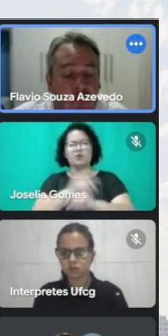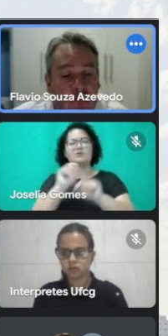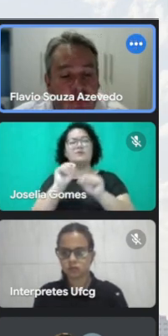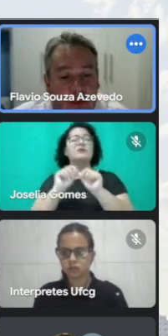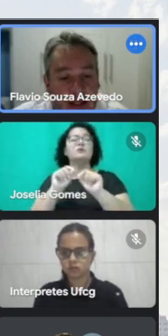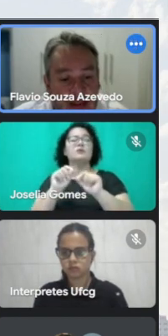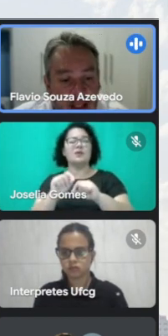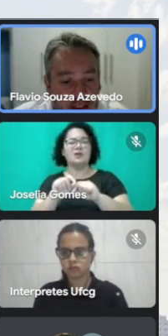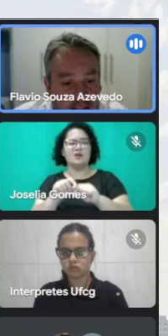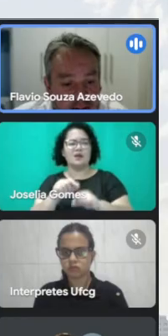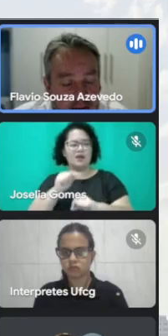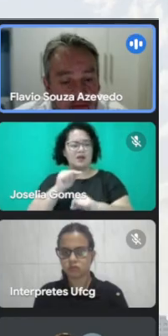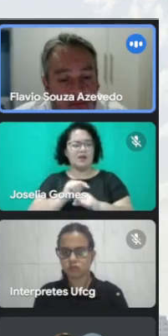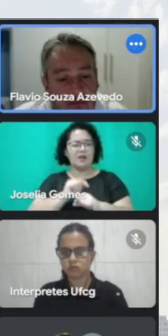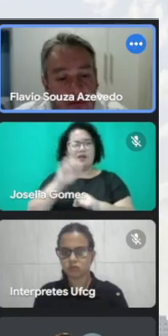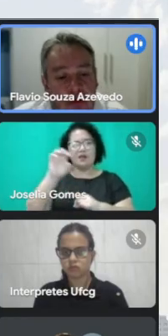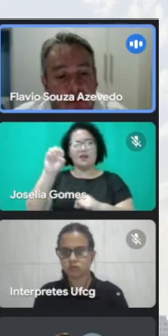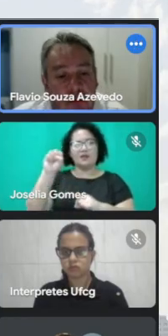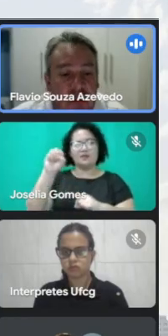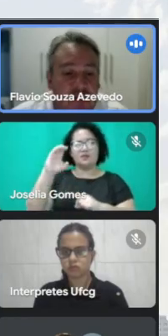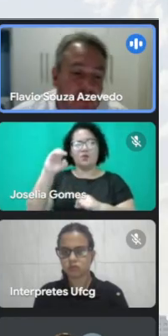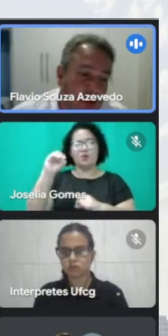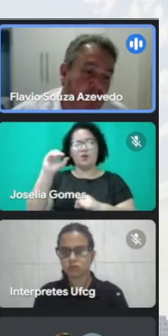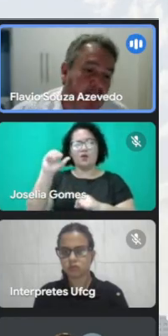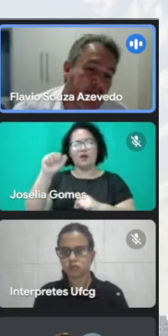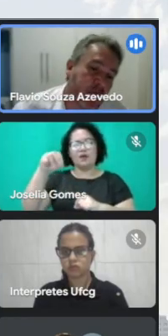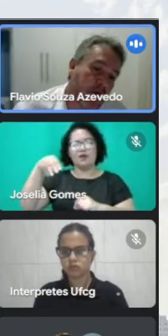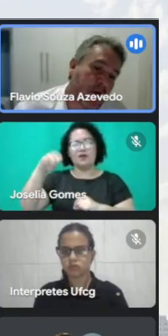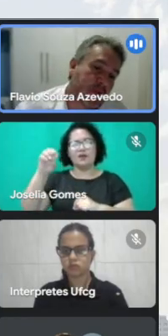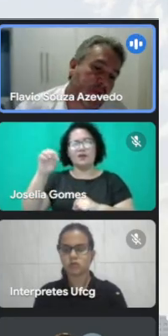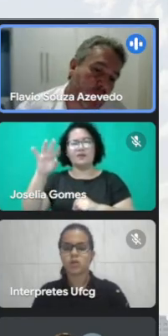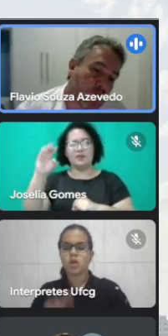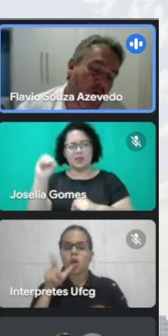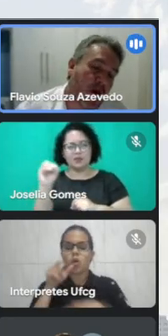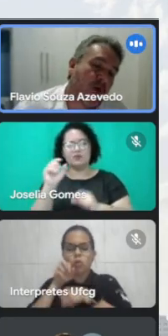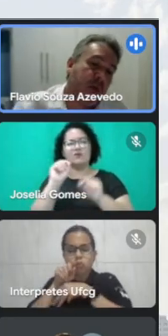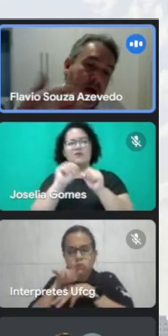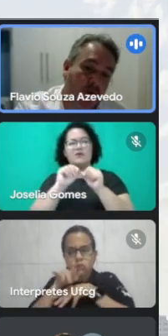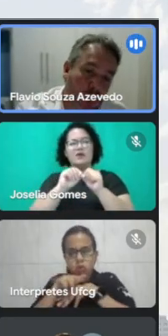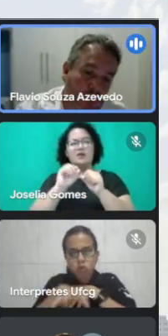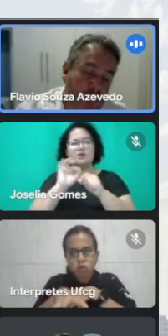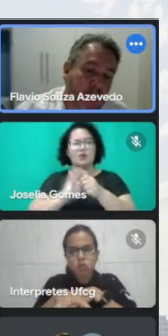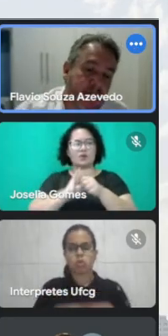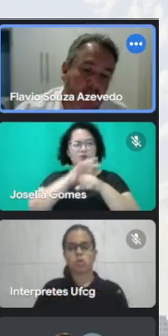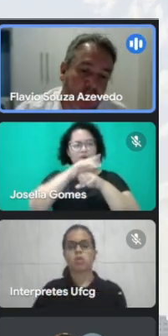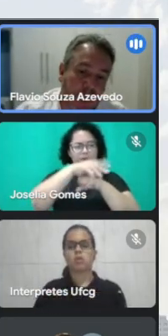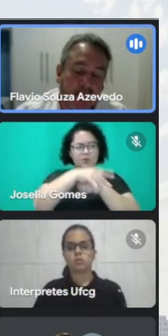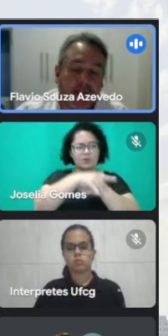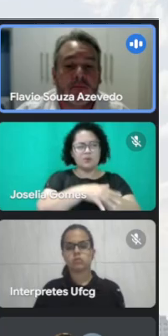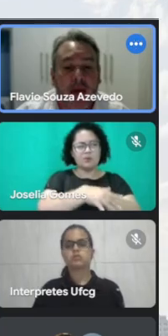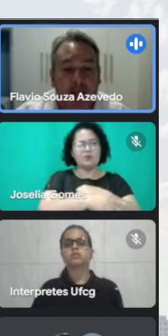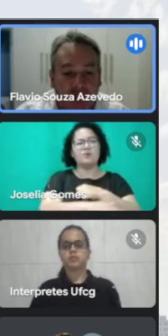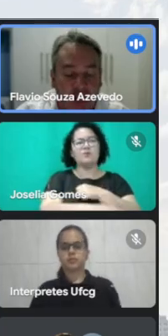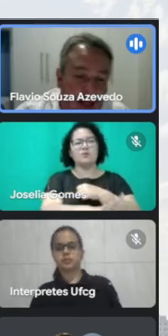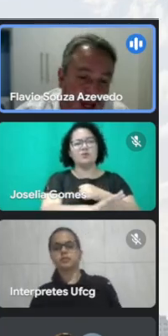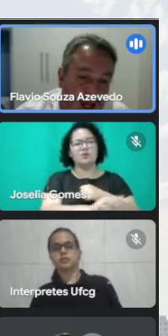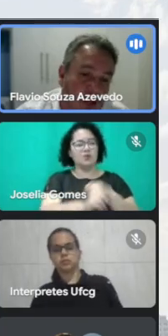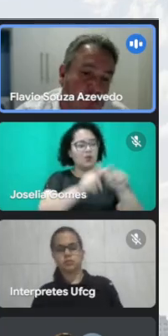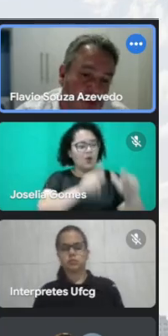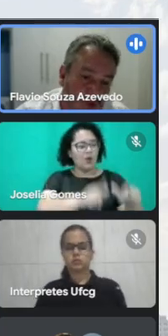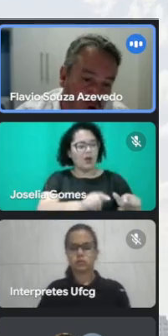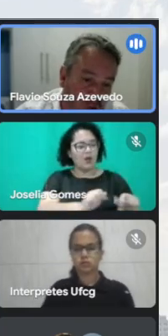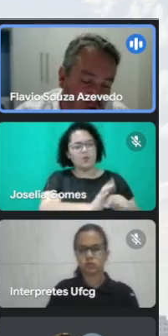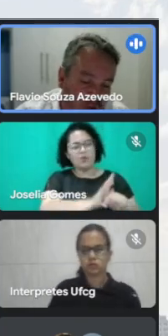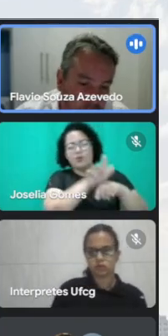escoamento, canaliza, né? E transfere aquele problema de um local para outro, geralmente para